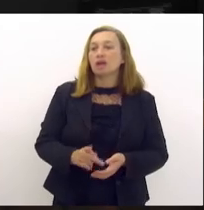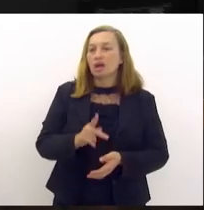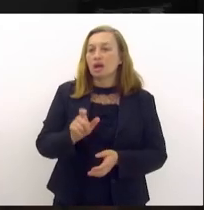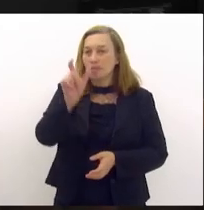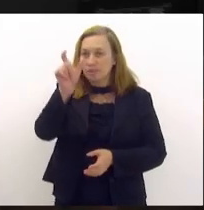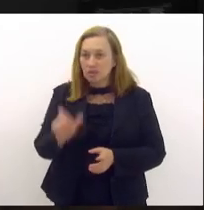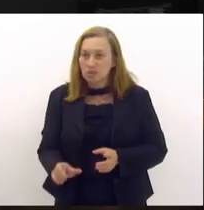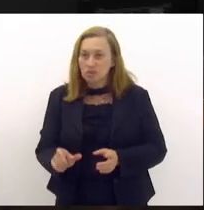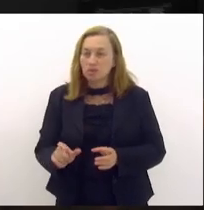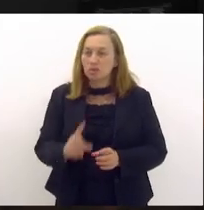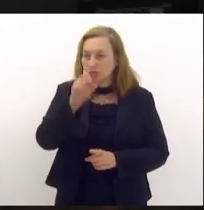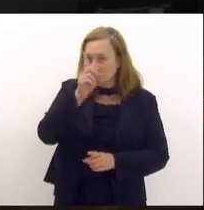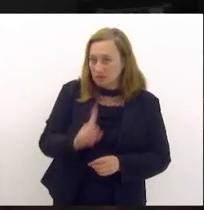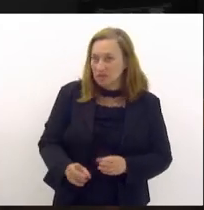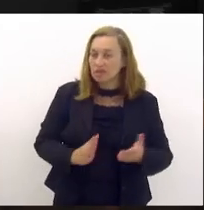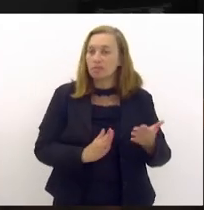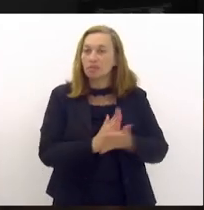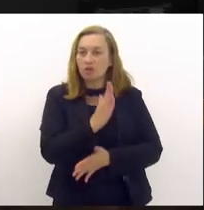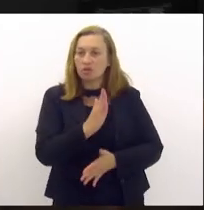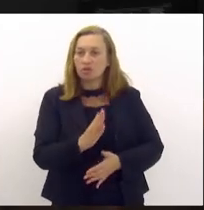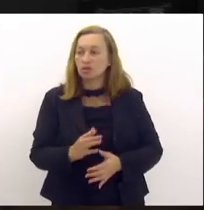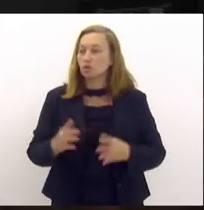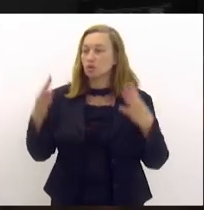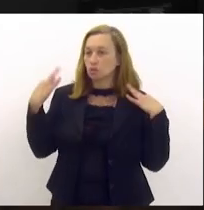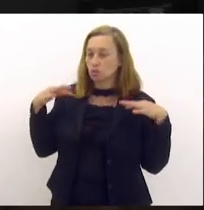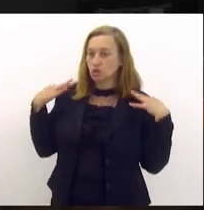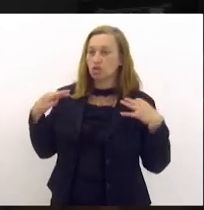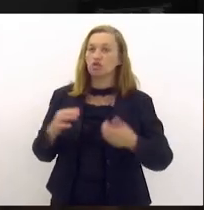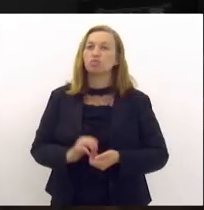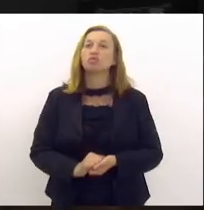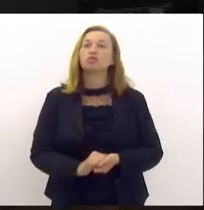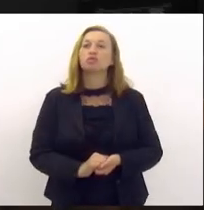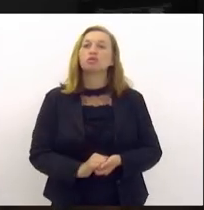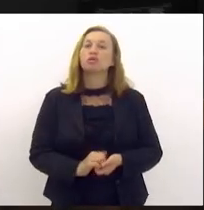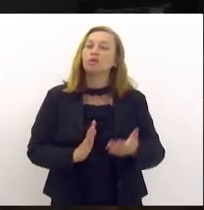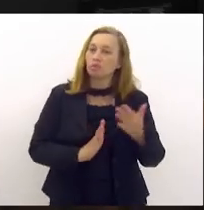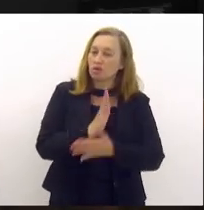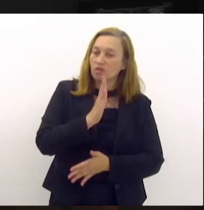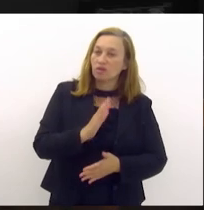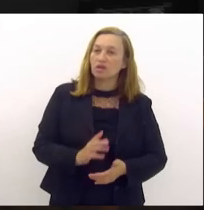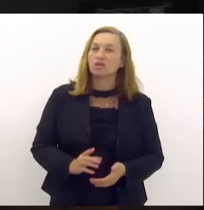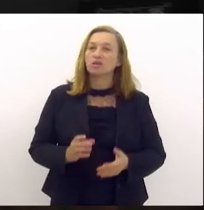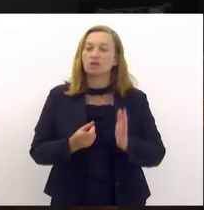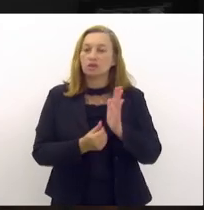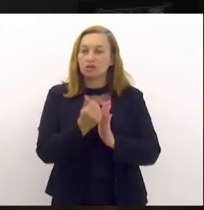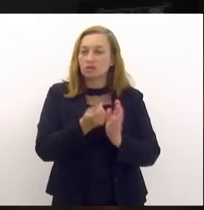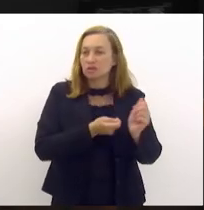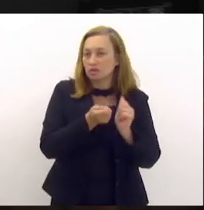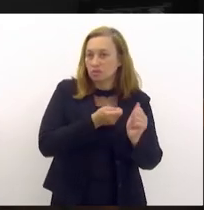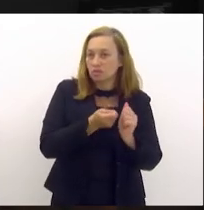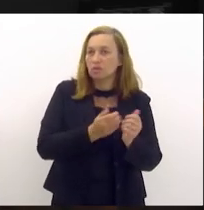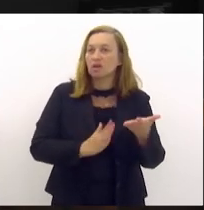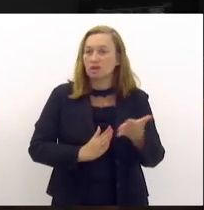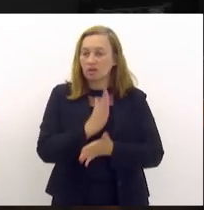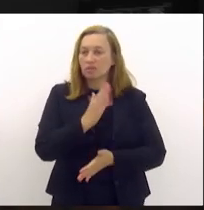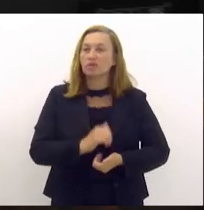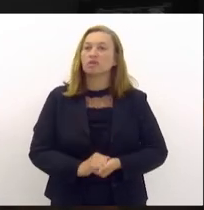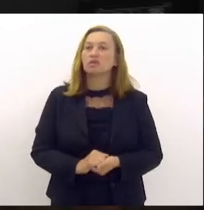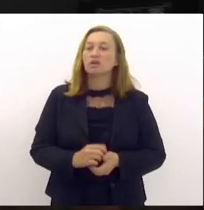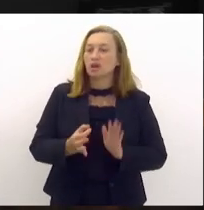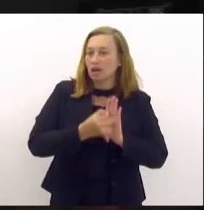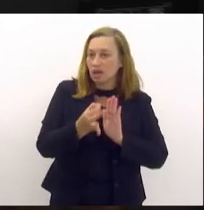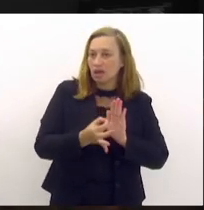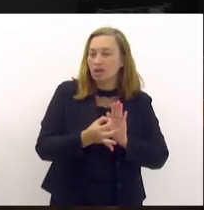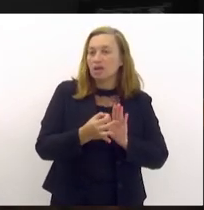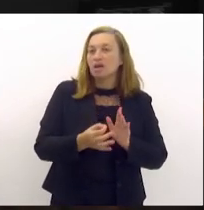deficiência favorável, do turismo favorável, de orçamento, fiscalização financeira e controle favorável.